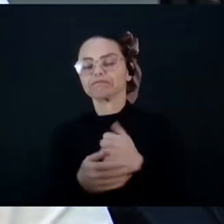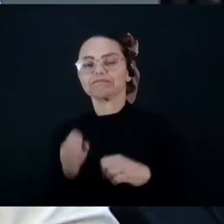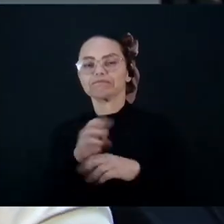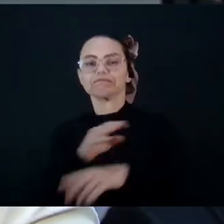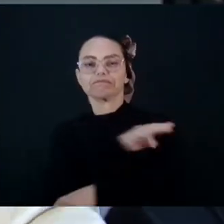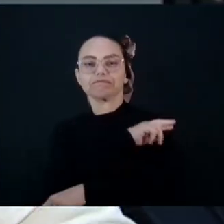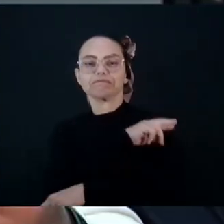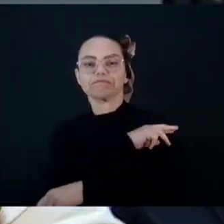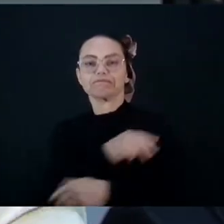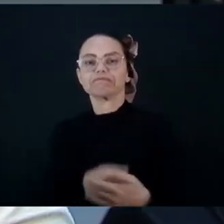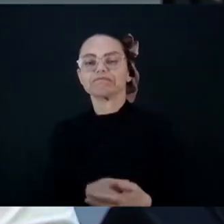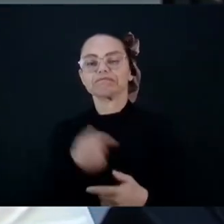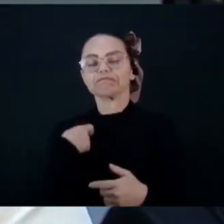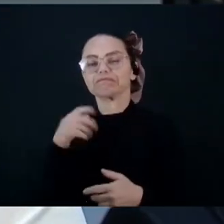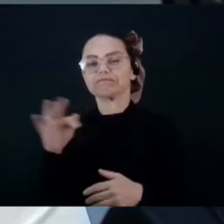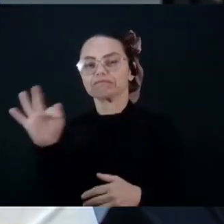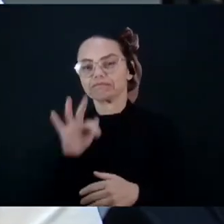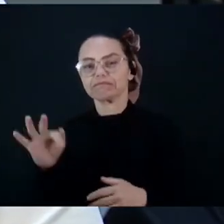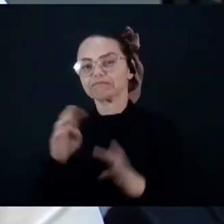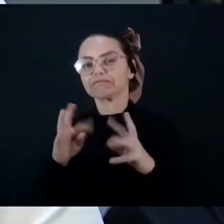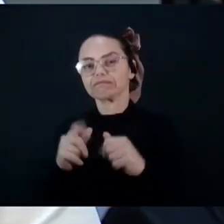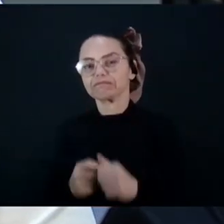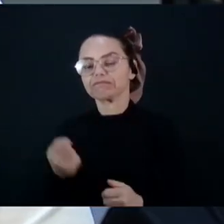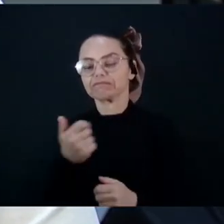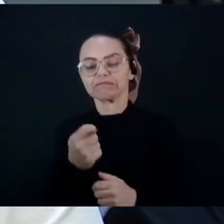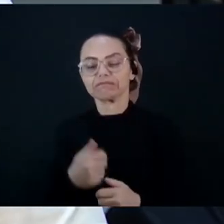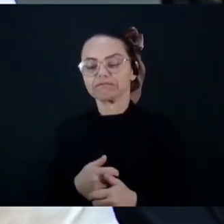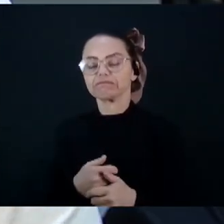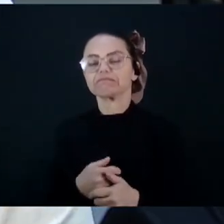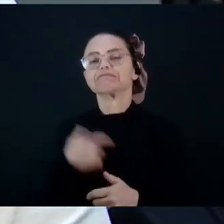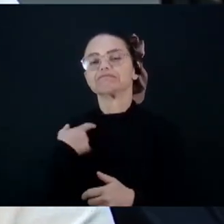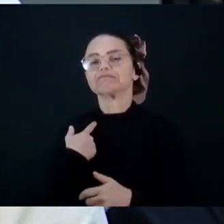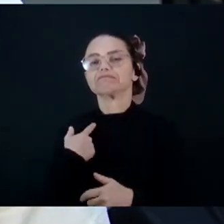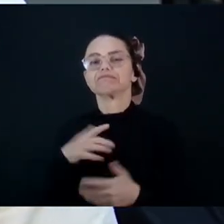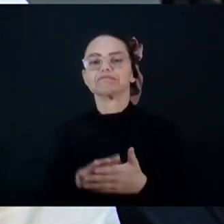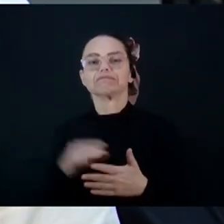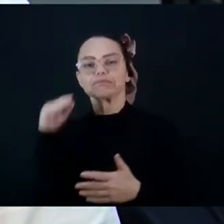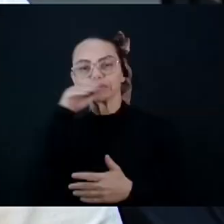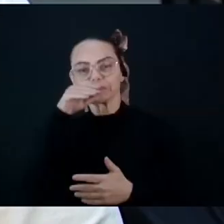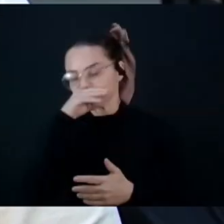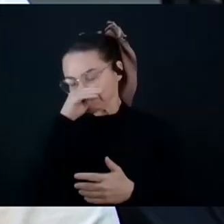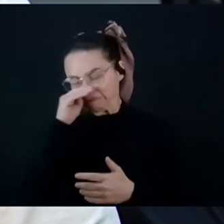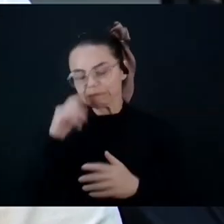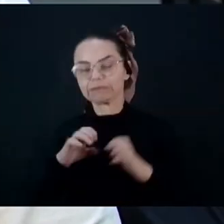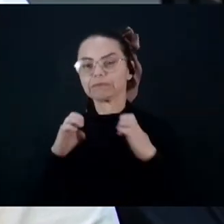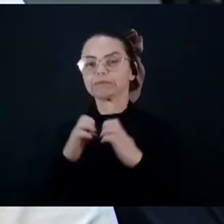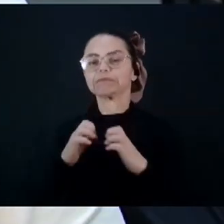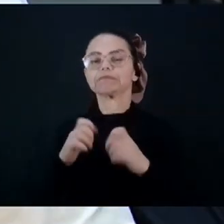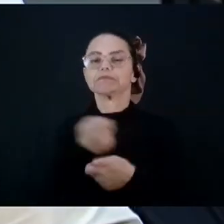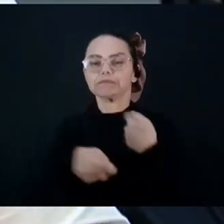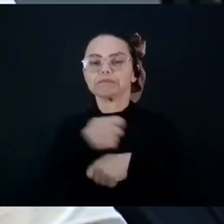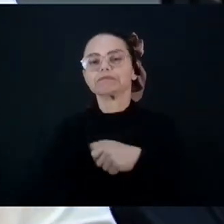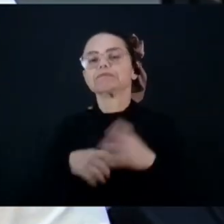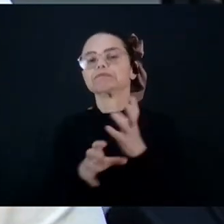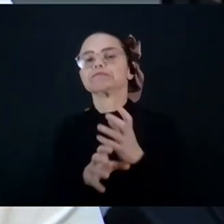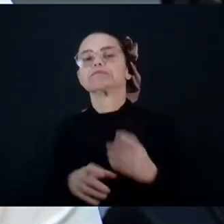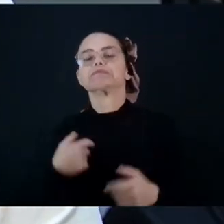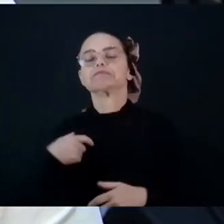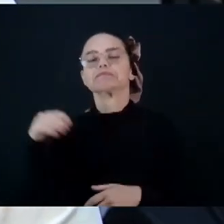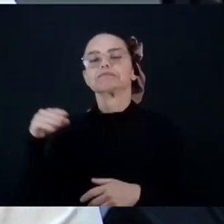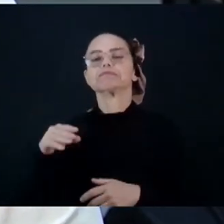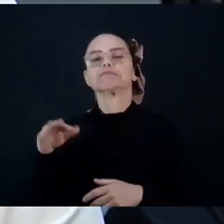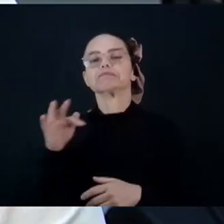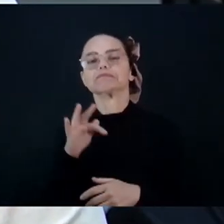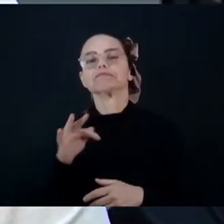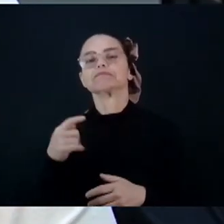ensino superior. Então isso mostra a qualificação dos nossos funcionários. Aliás, todo o corpo administrativo hoje é composto por servidores com, pelo